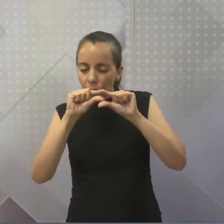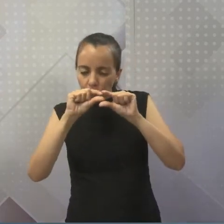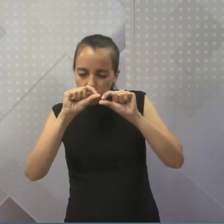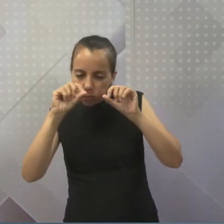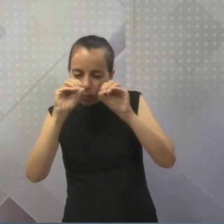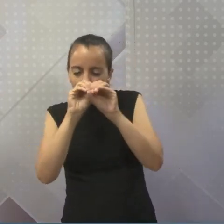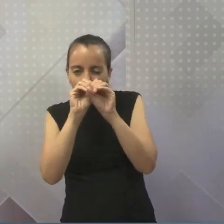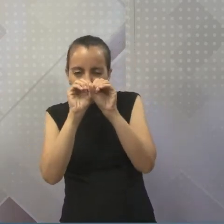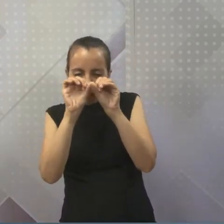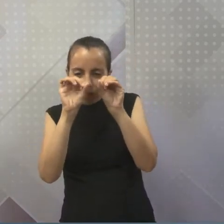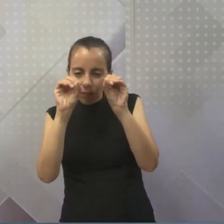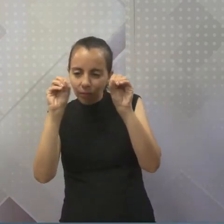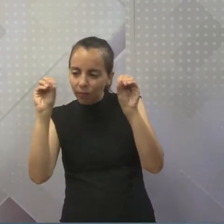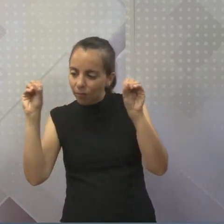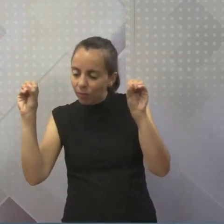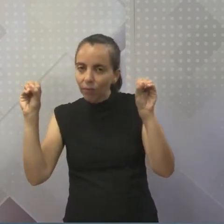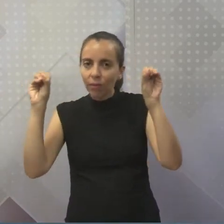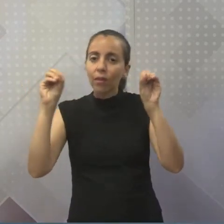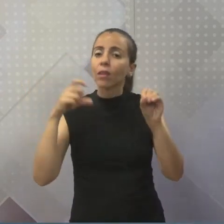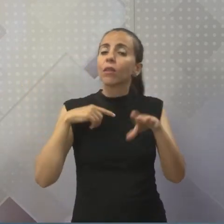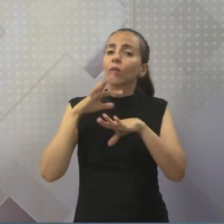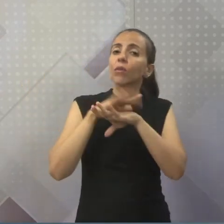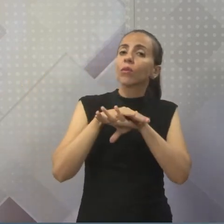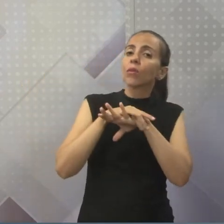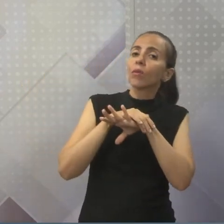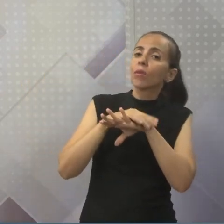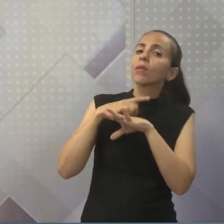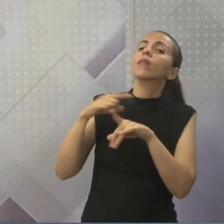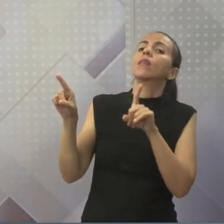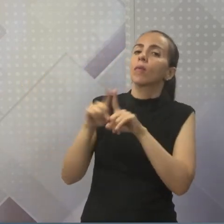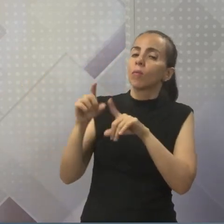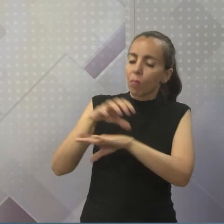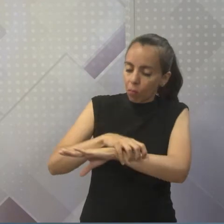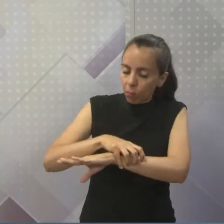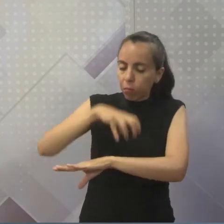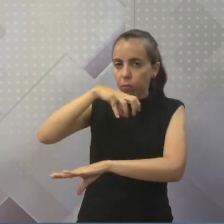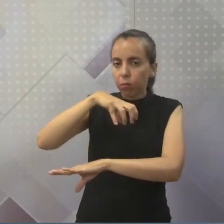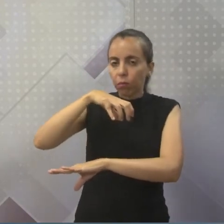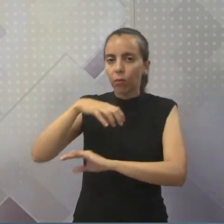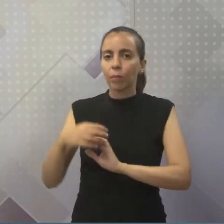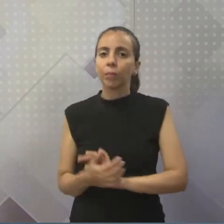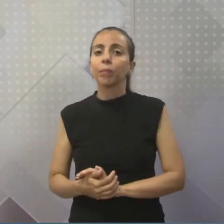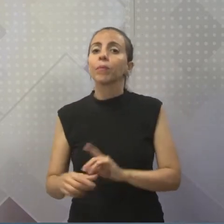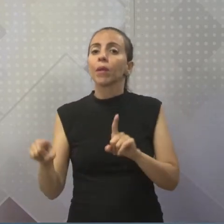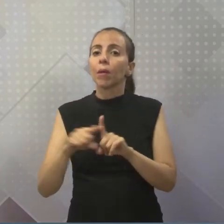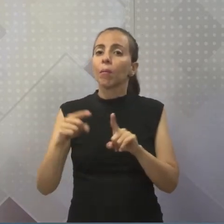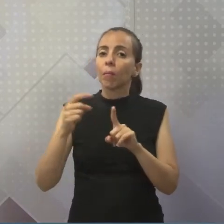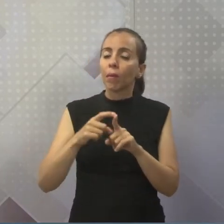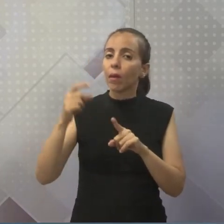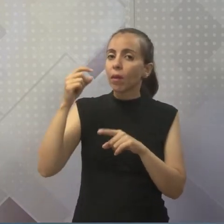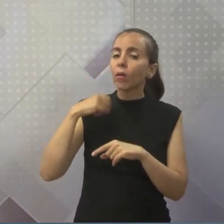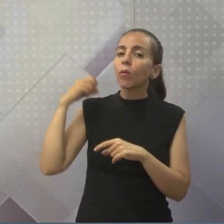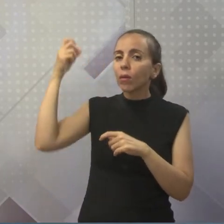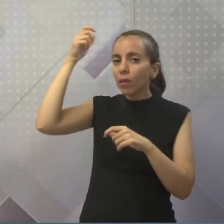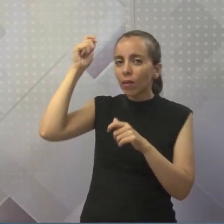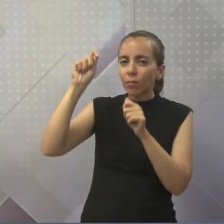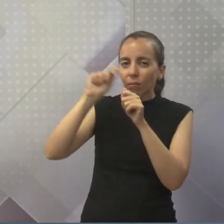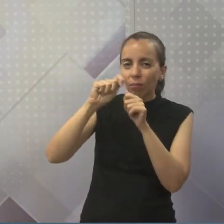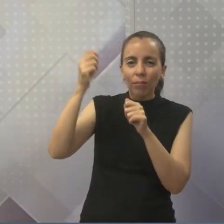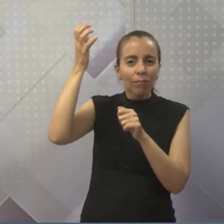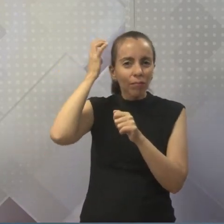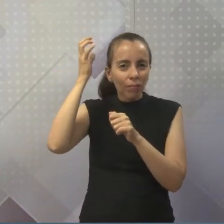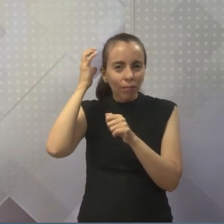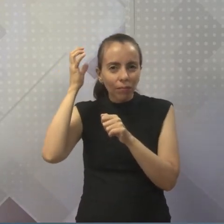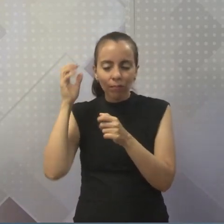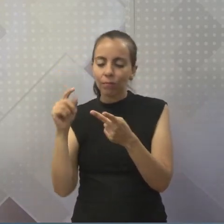verminoses, doenças causadas por vermes, são doenças infestantes. O piolho, a pulga, o